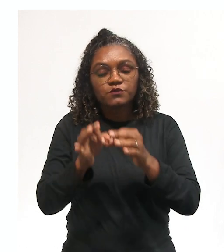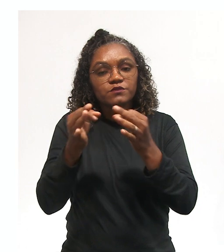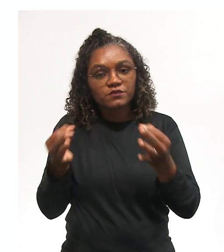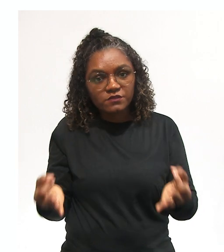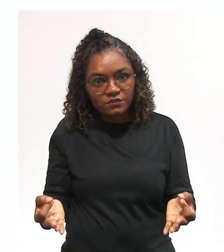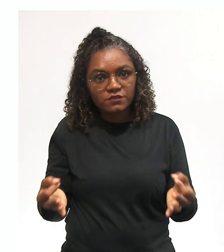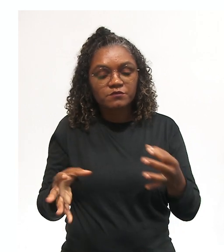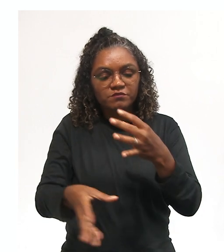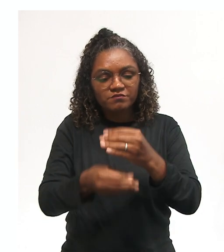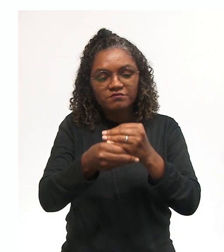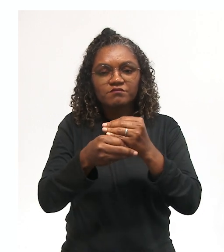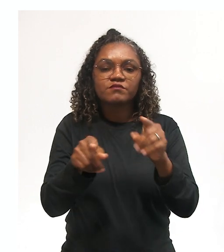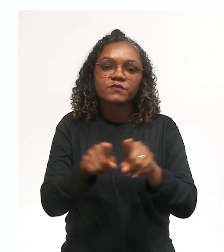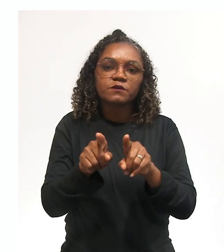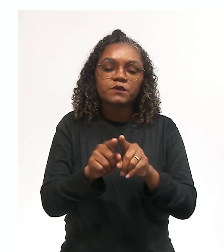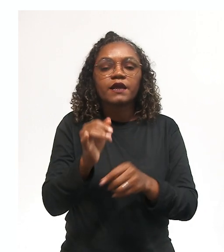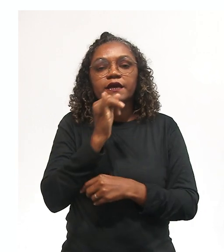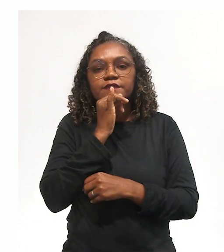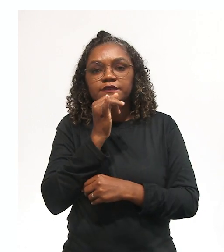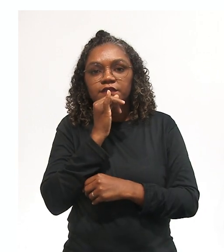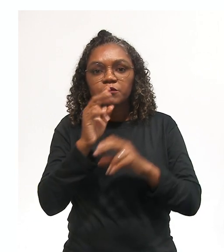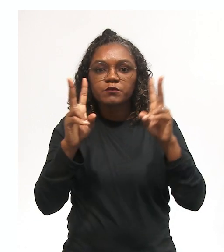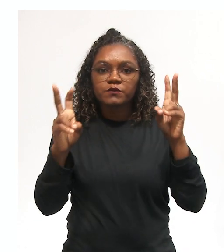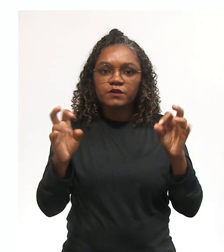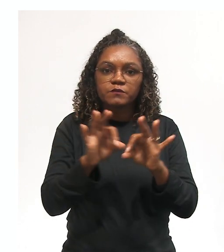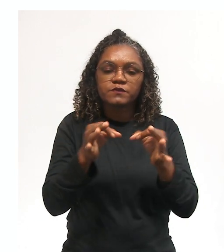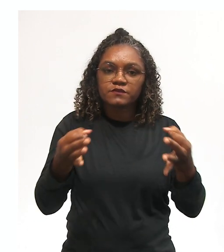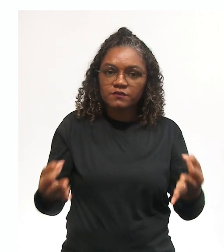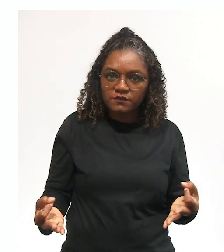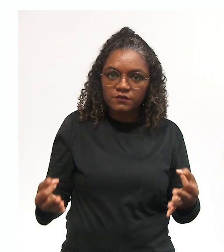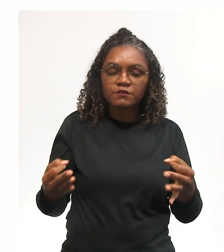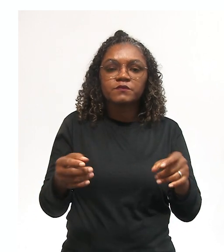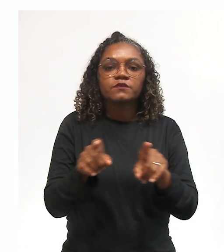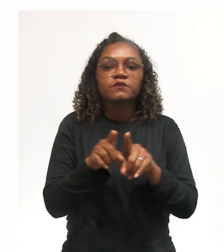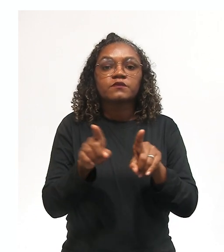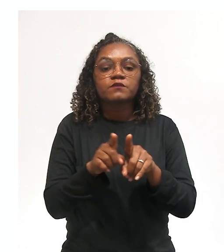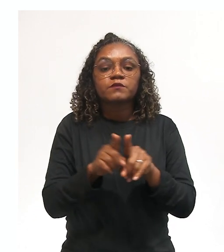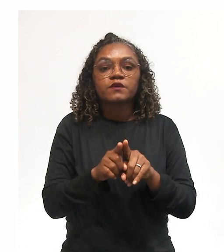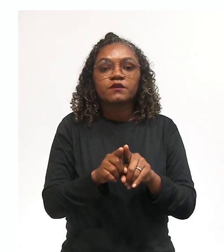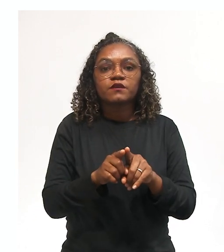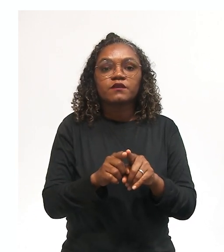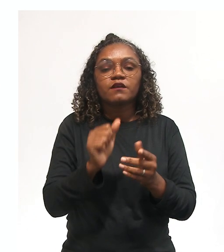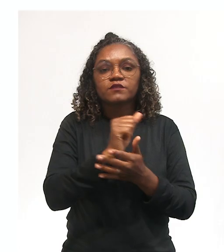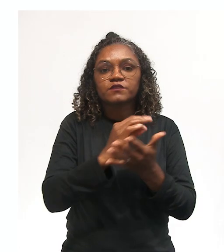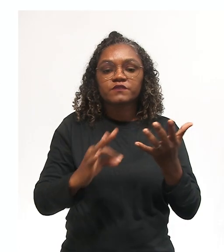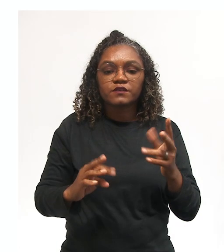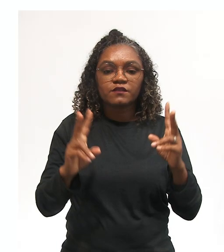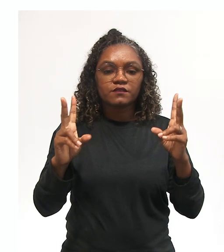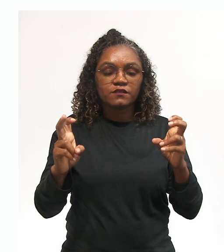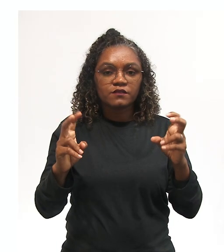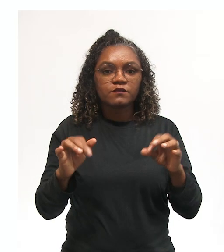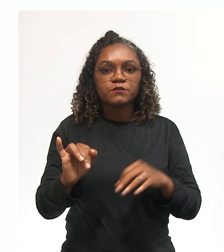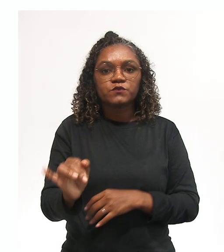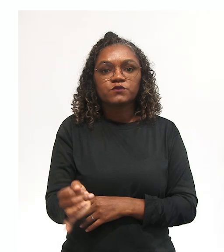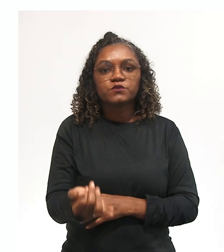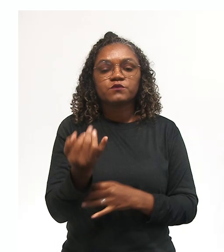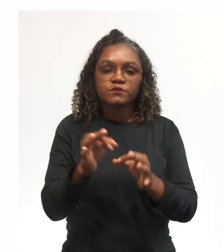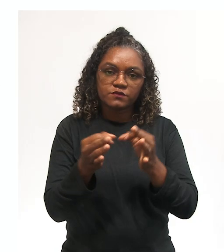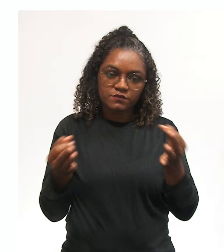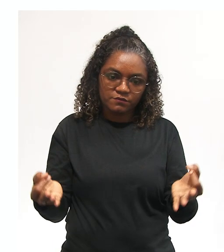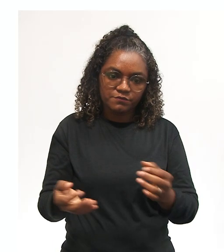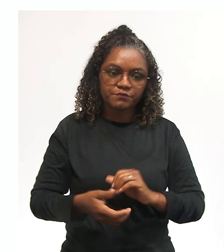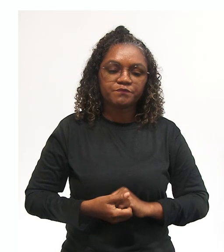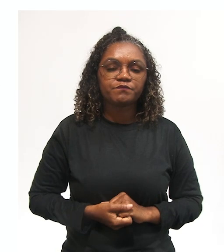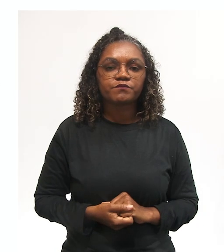também, fizemos vários exemplos sobre capitalização simples e fizemos exercícios com juros simples. Aqui nós temos